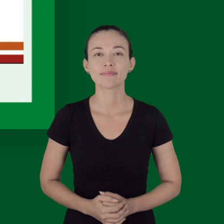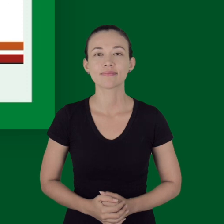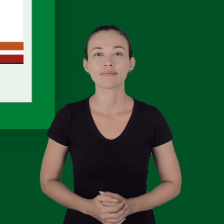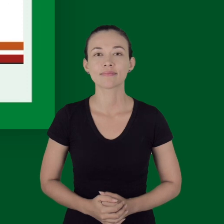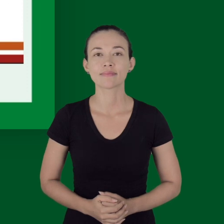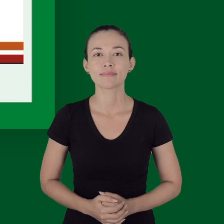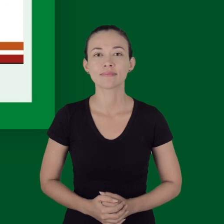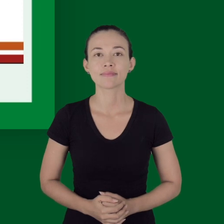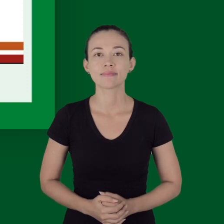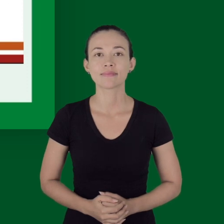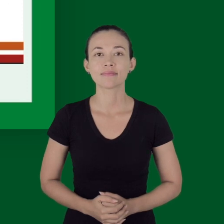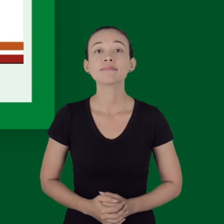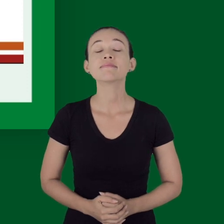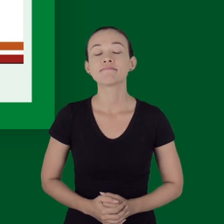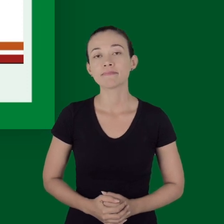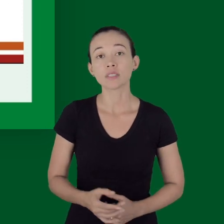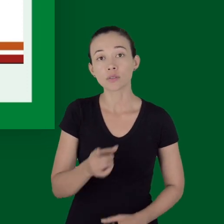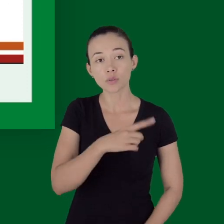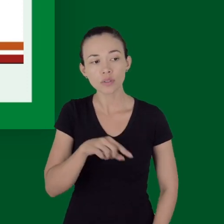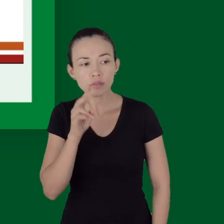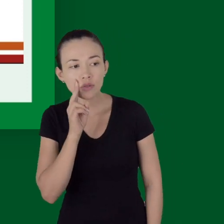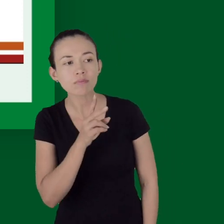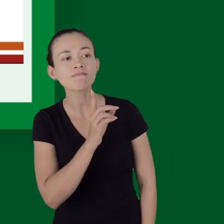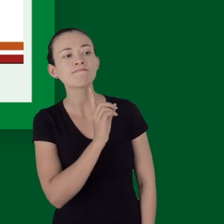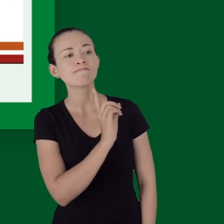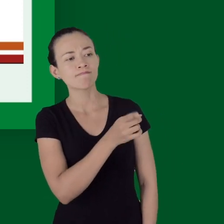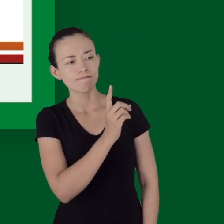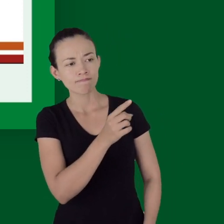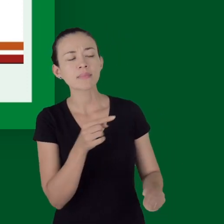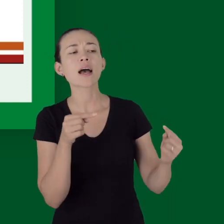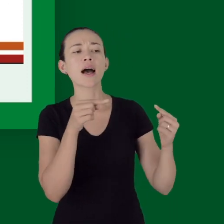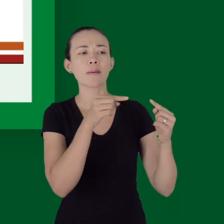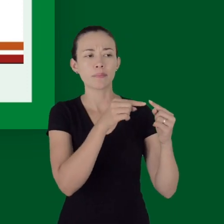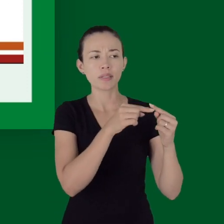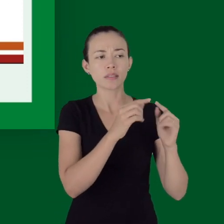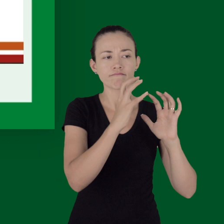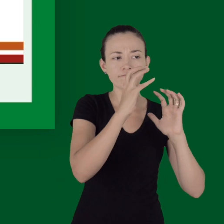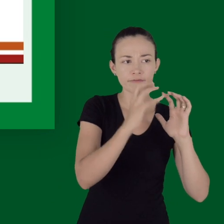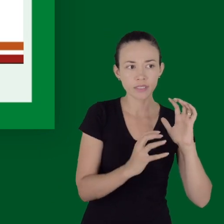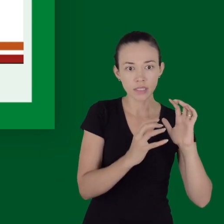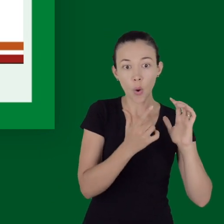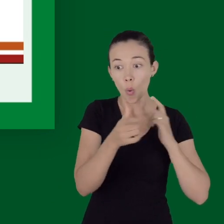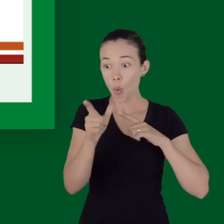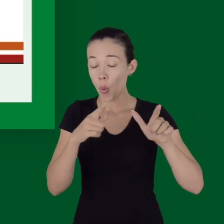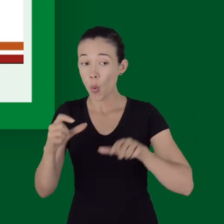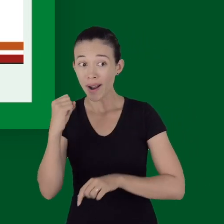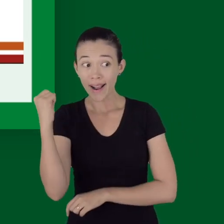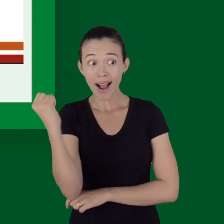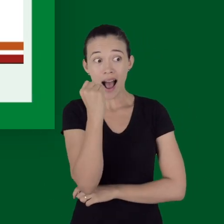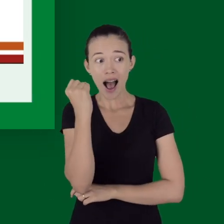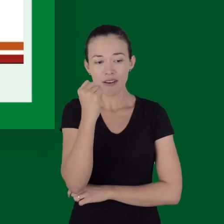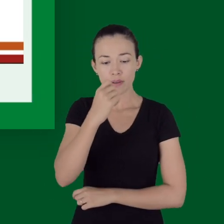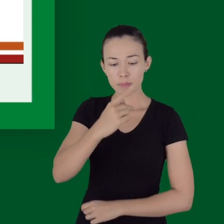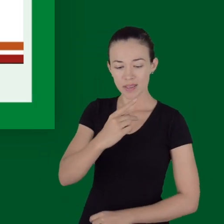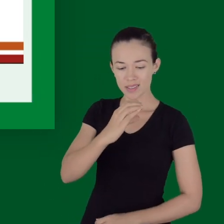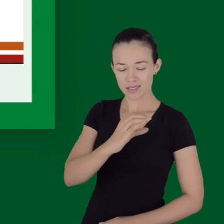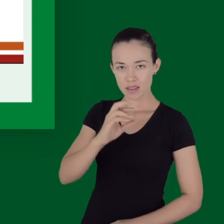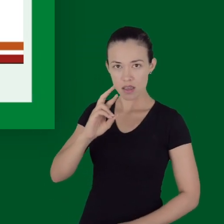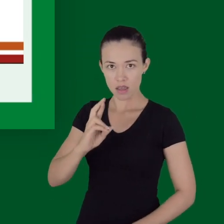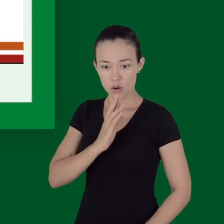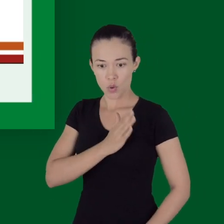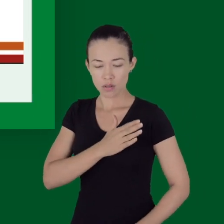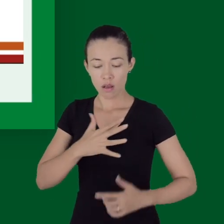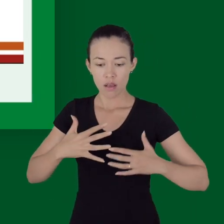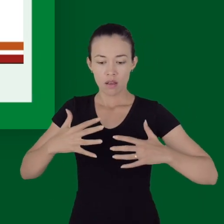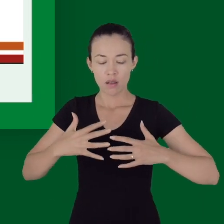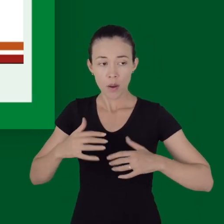envio do recurso. Fizemos toda essa parte, definimos que a suspeita clínica de AVC não tem nenhum critério de